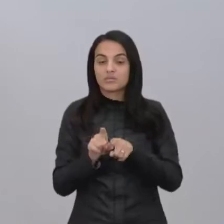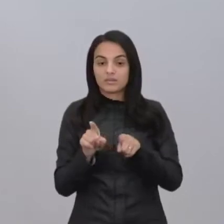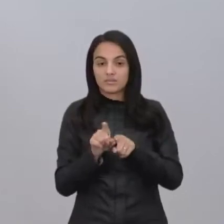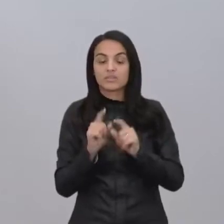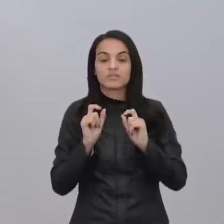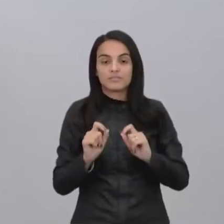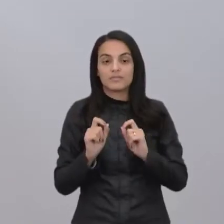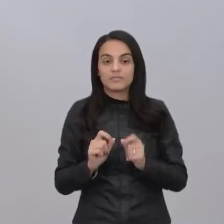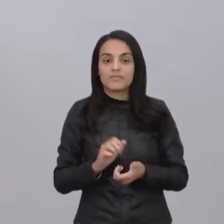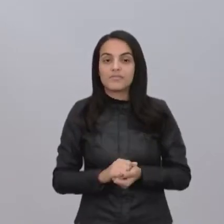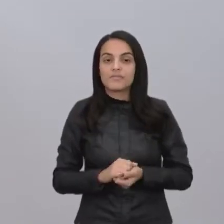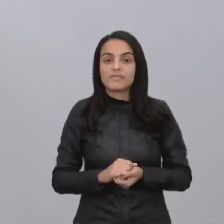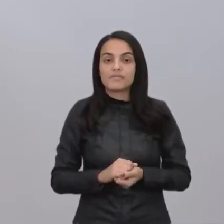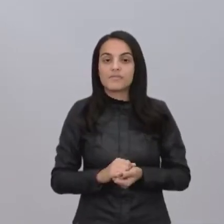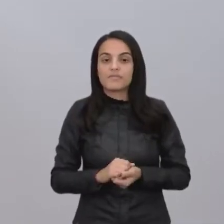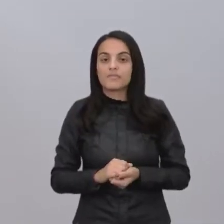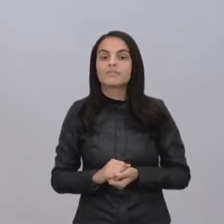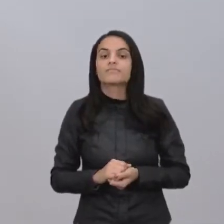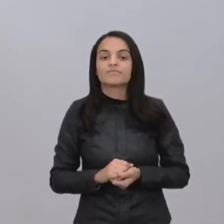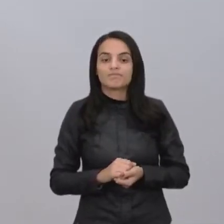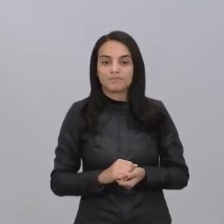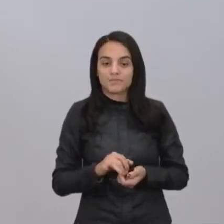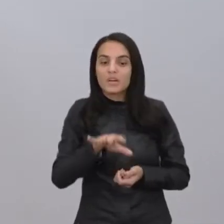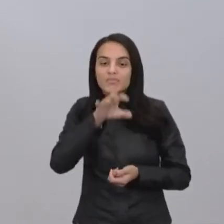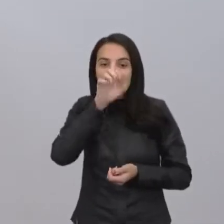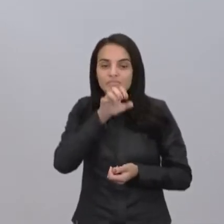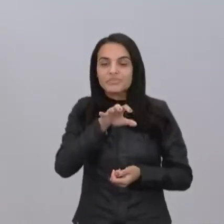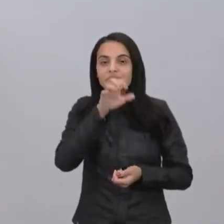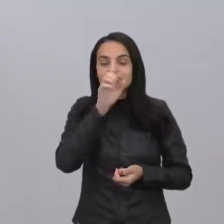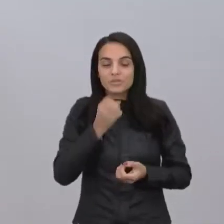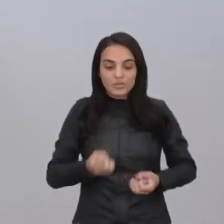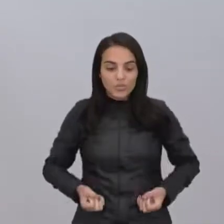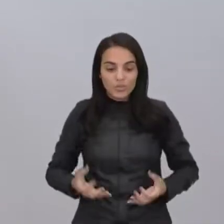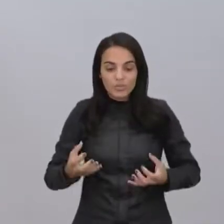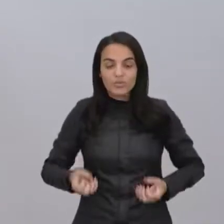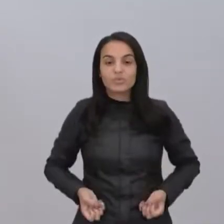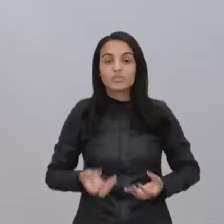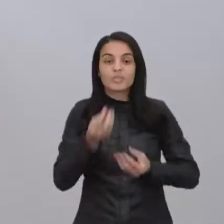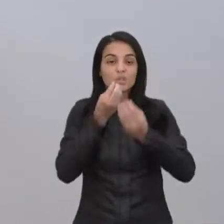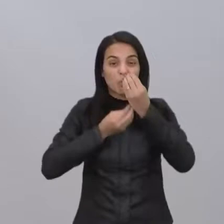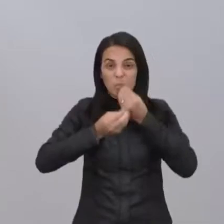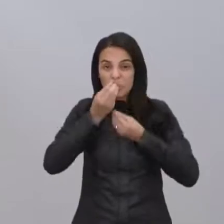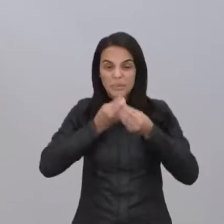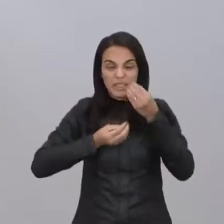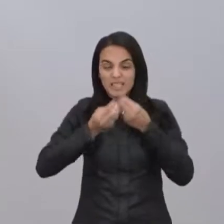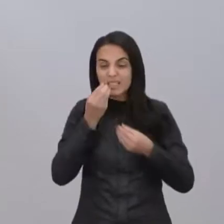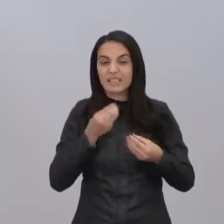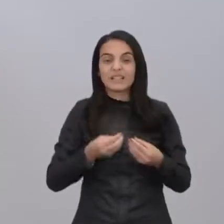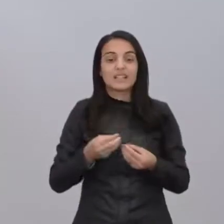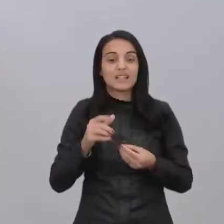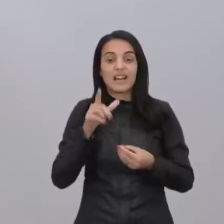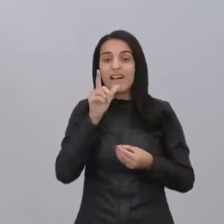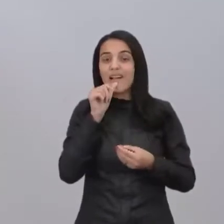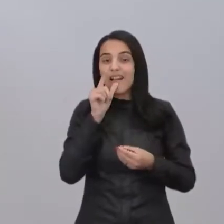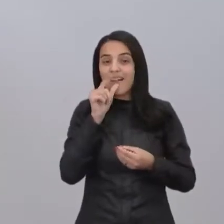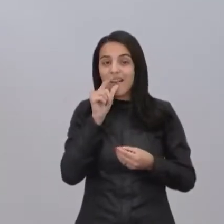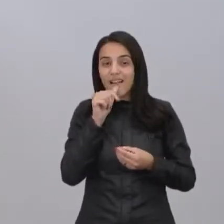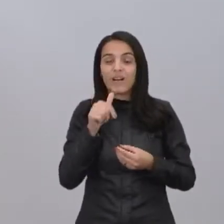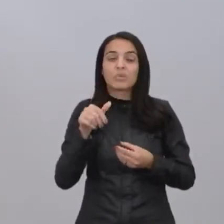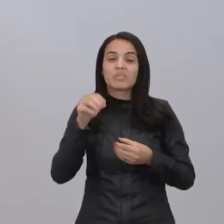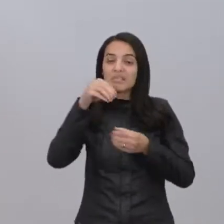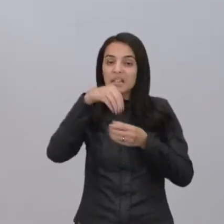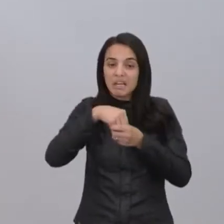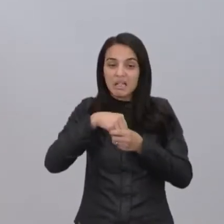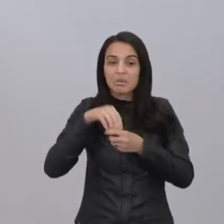também é por meio aí, olha, da contaminação do consumo, né, de alimentos contaminados, de água contaminada,